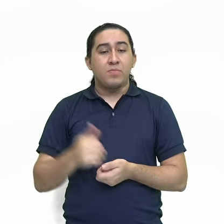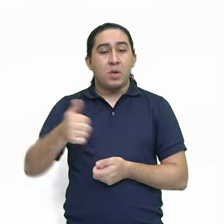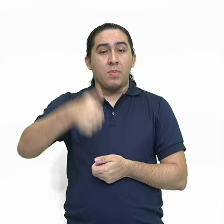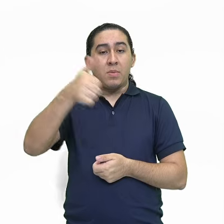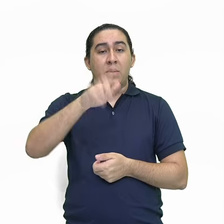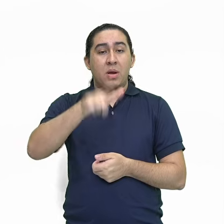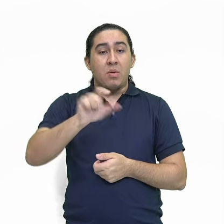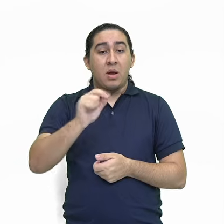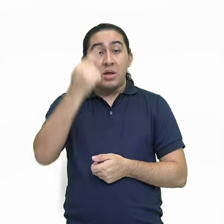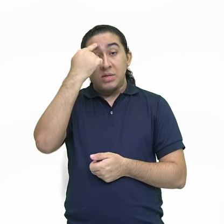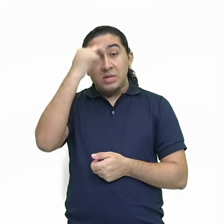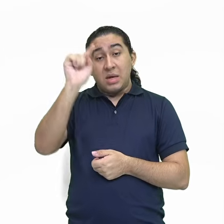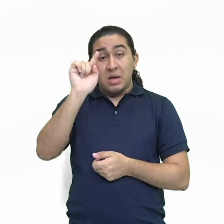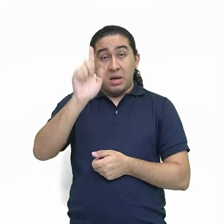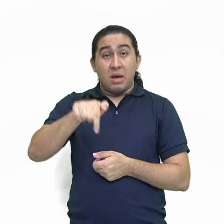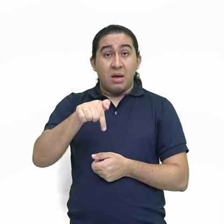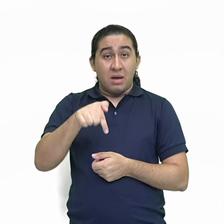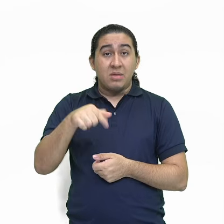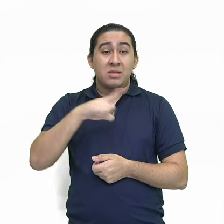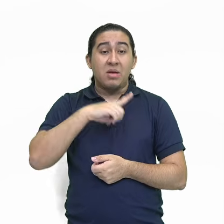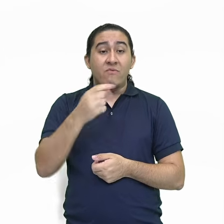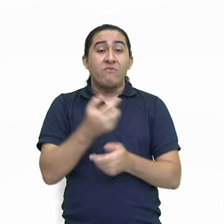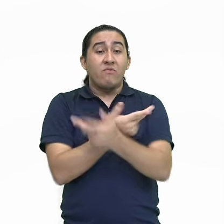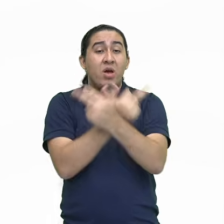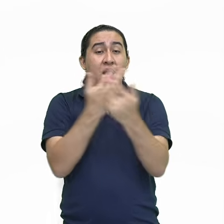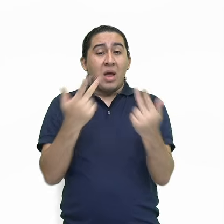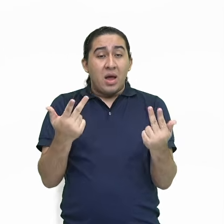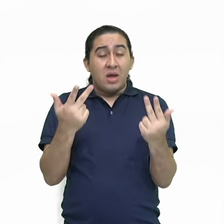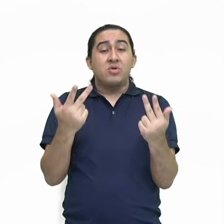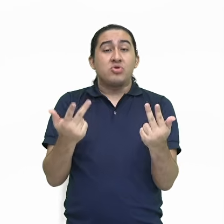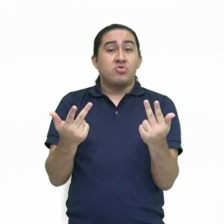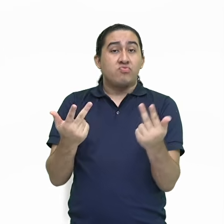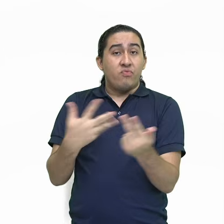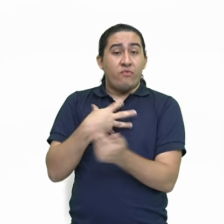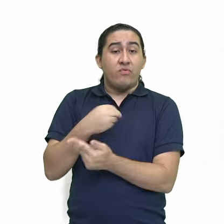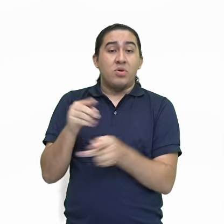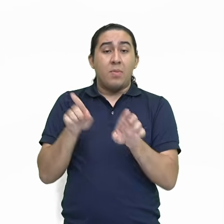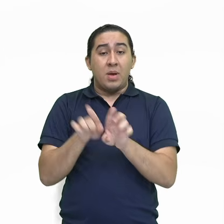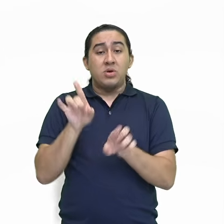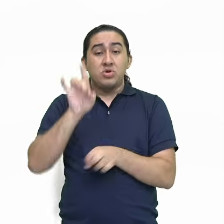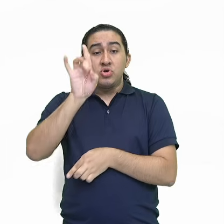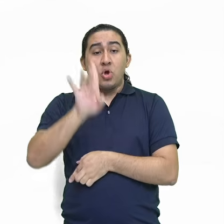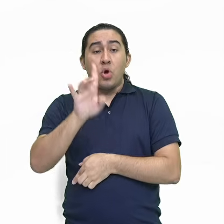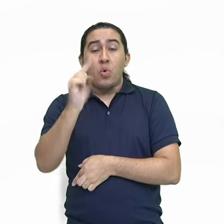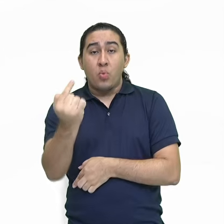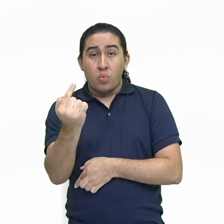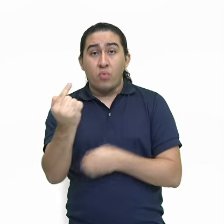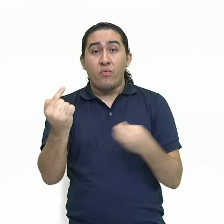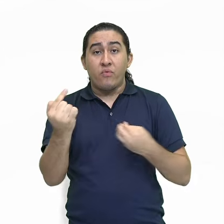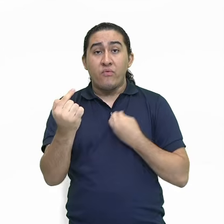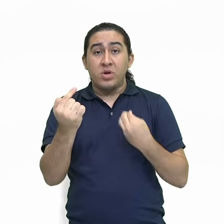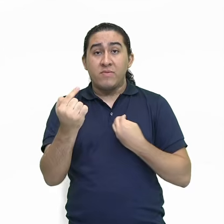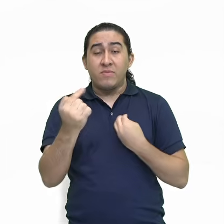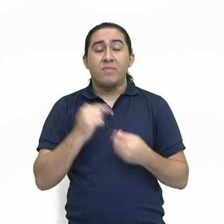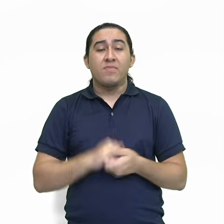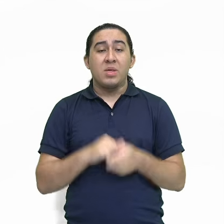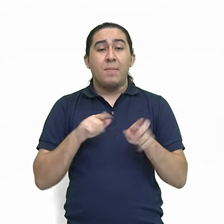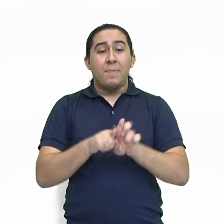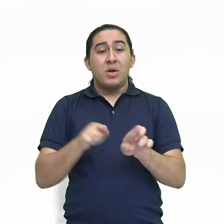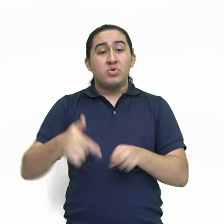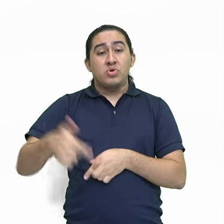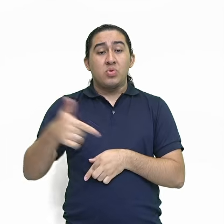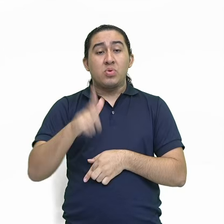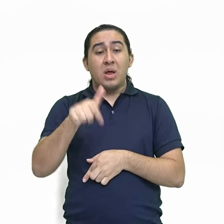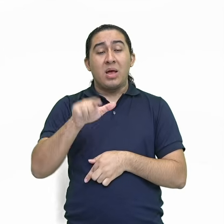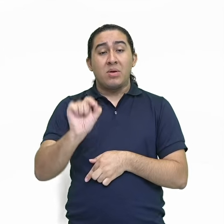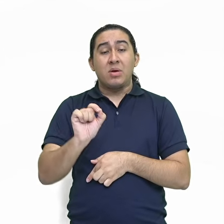primeiro, esta ideia, né, que ele tem vários filhos e só um mora lá. Já no segundo, é que ele